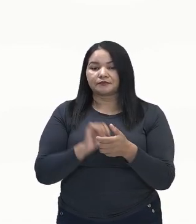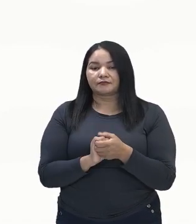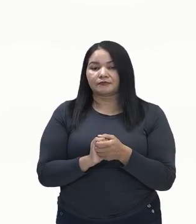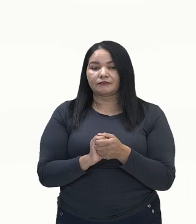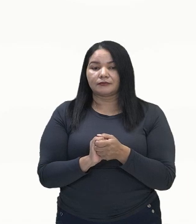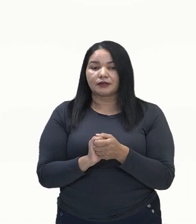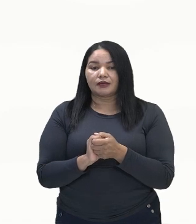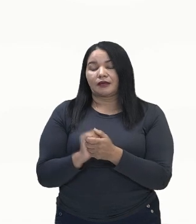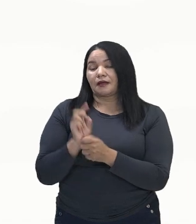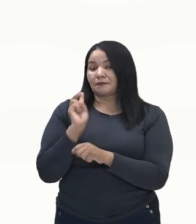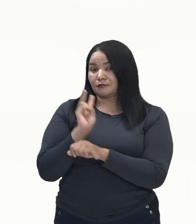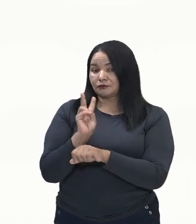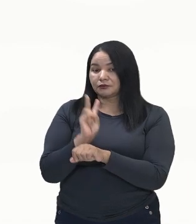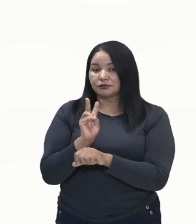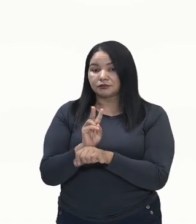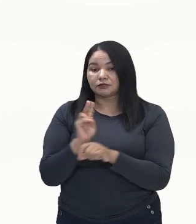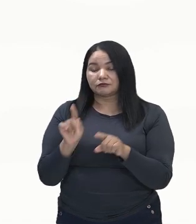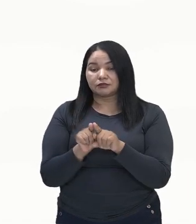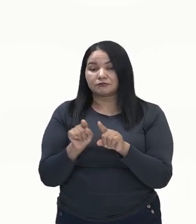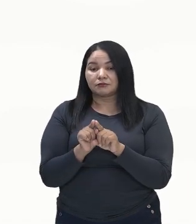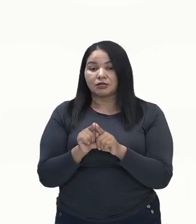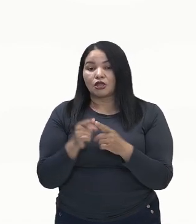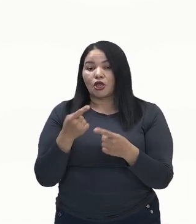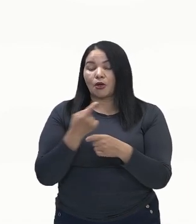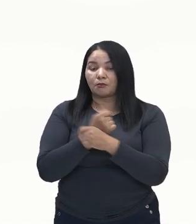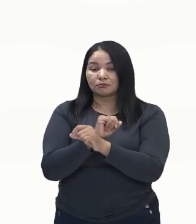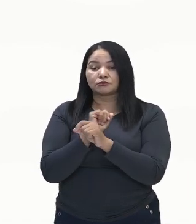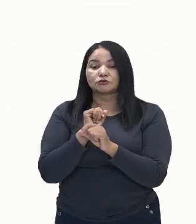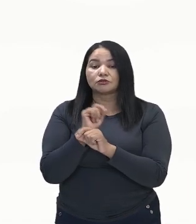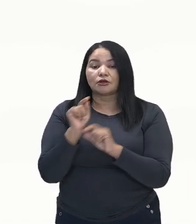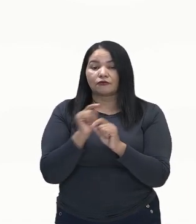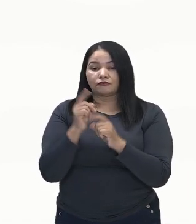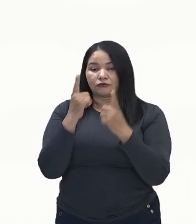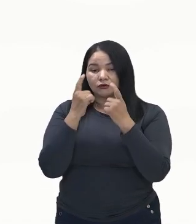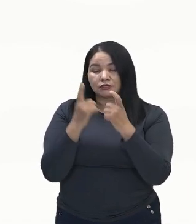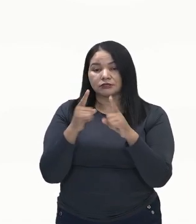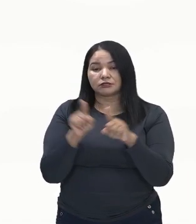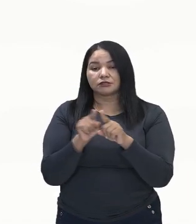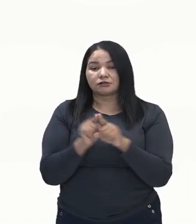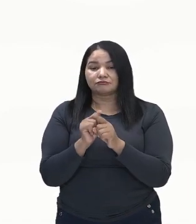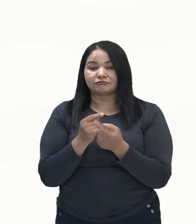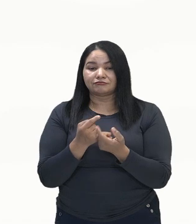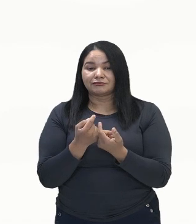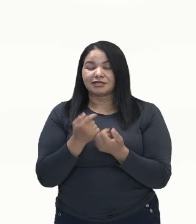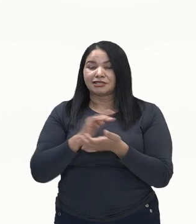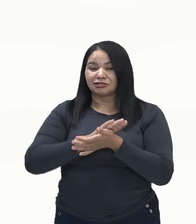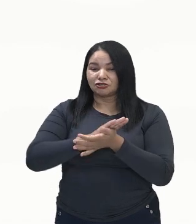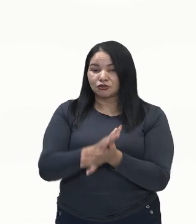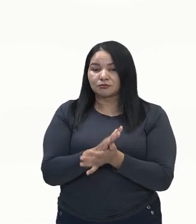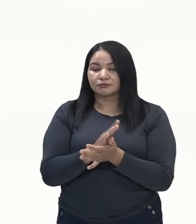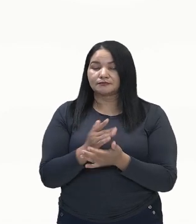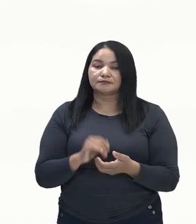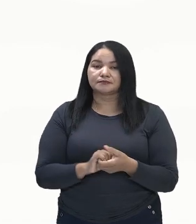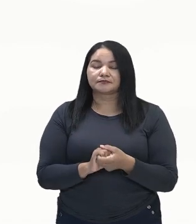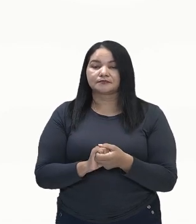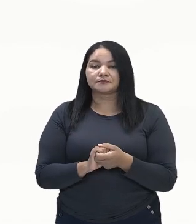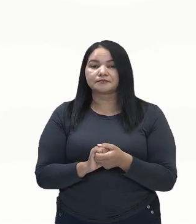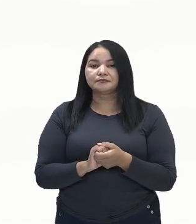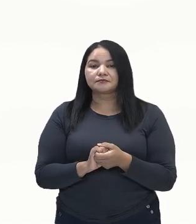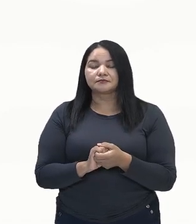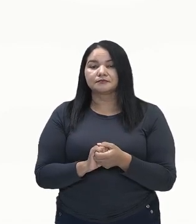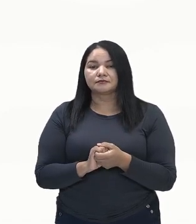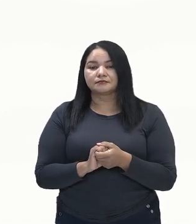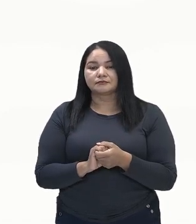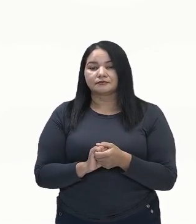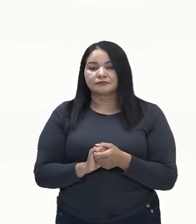políticas de proteção contra a violência, exploração e discriminação, certo? Dando continuidade, a gente vai